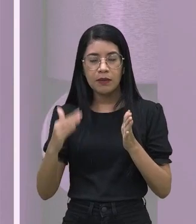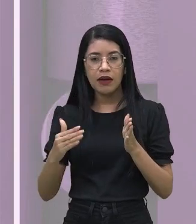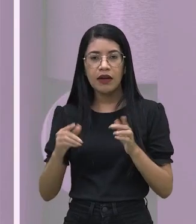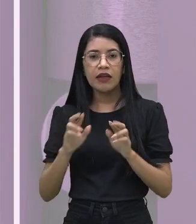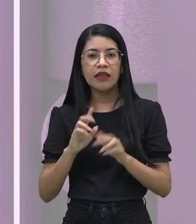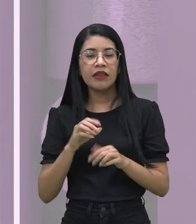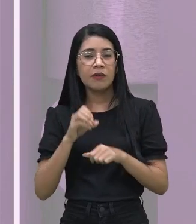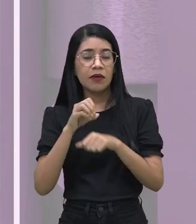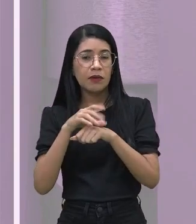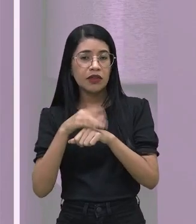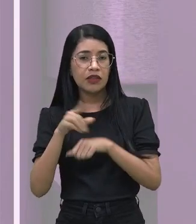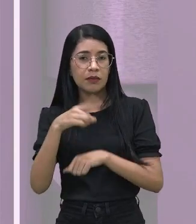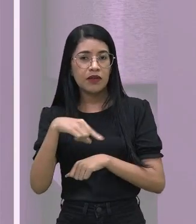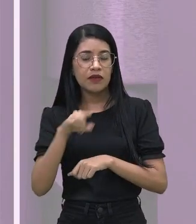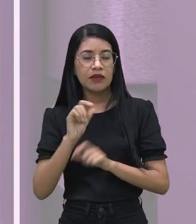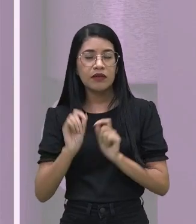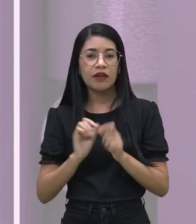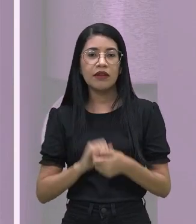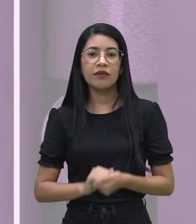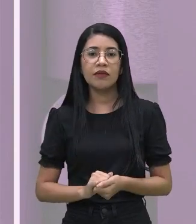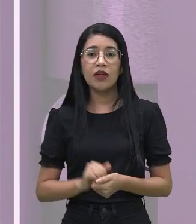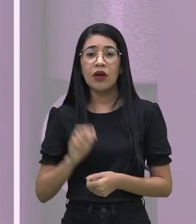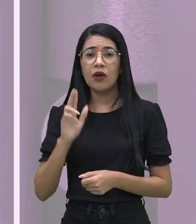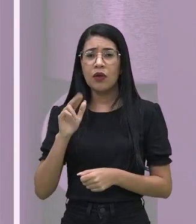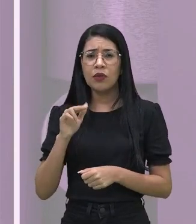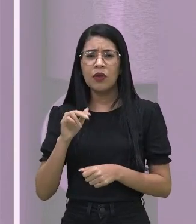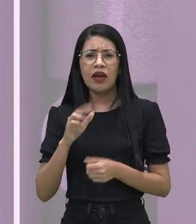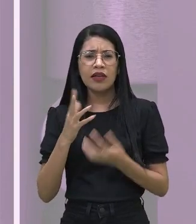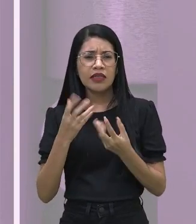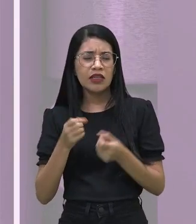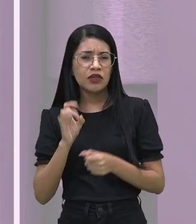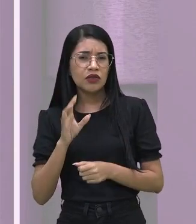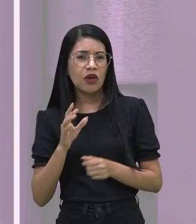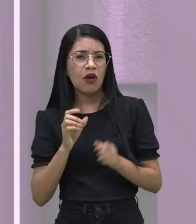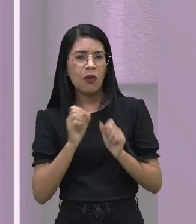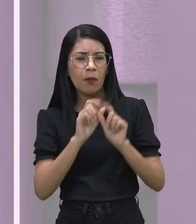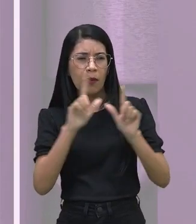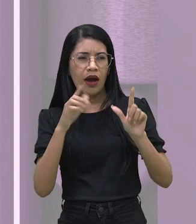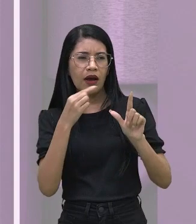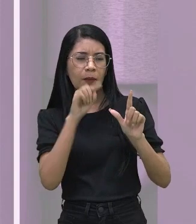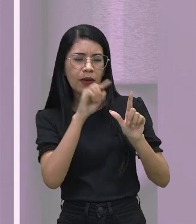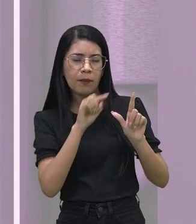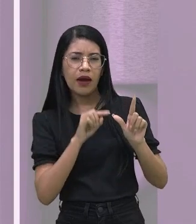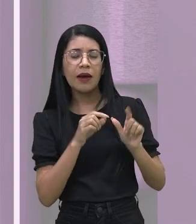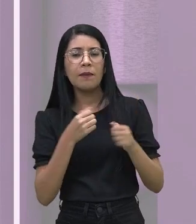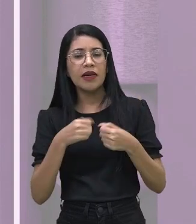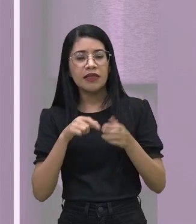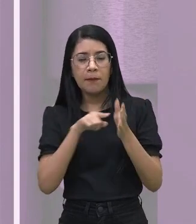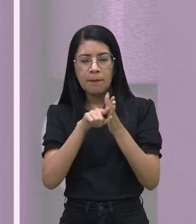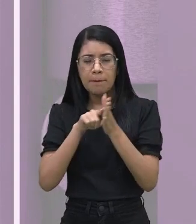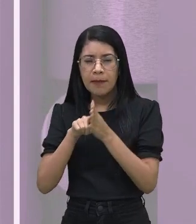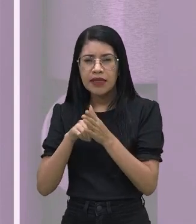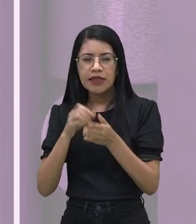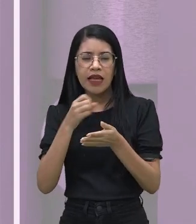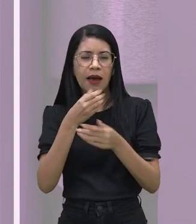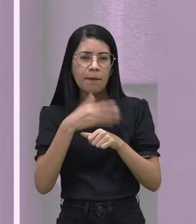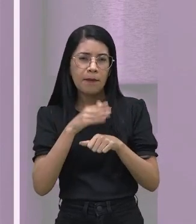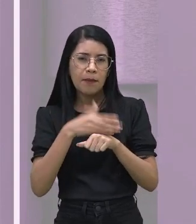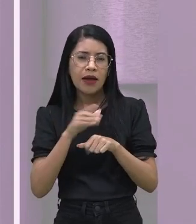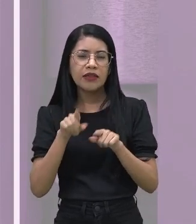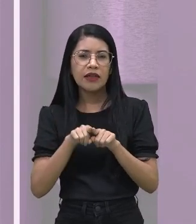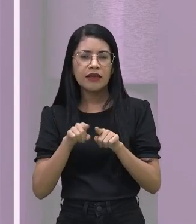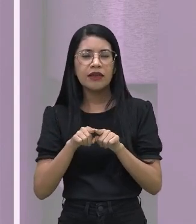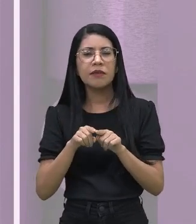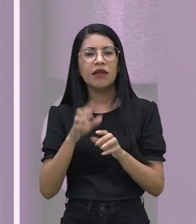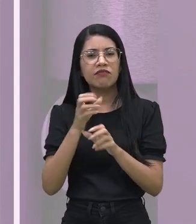fica aquela dica: nunca se conforme somente com o que a gente coloca aqui como exemplo. Corra atrás, pratique mais, faça mais